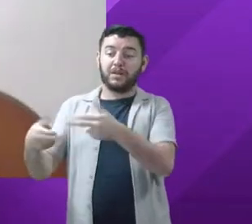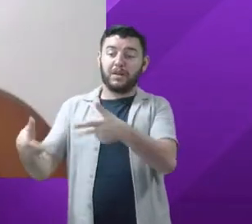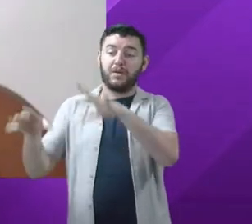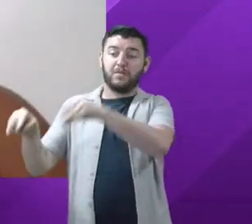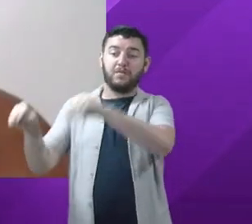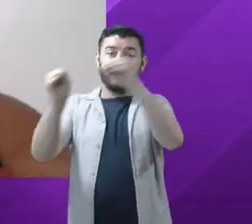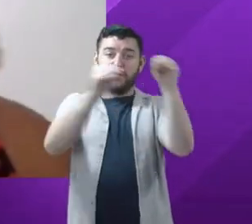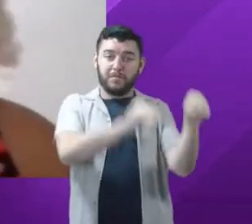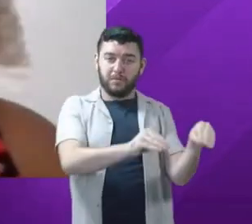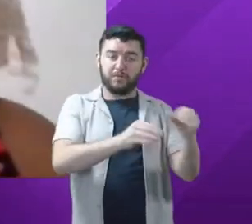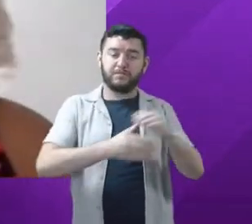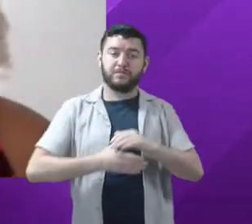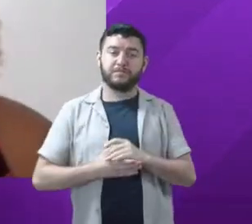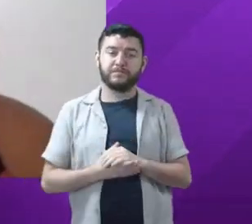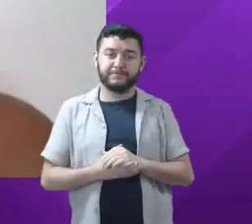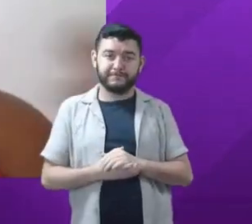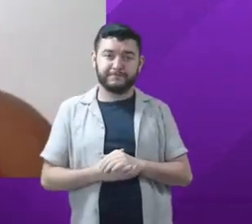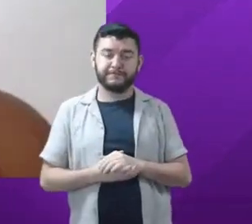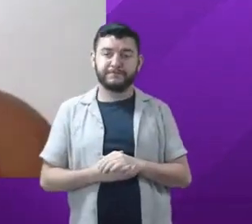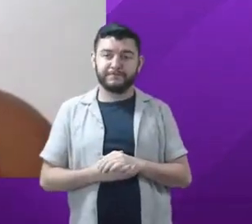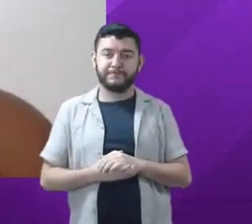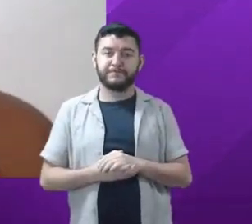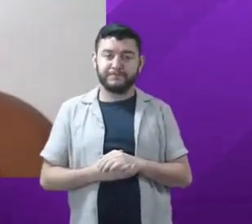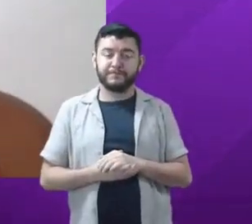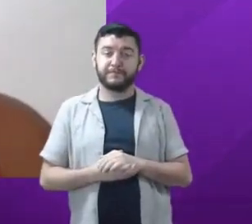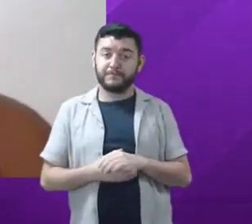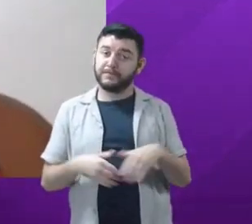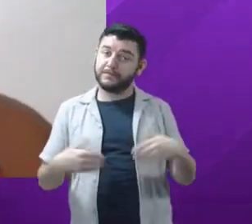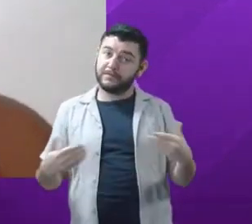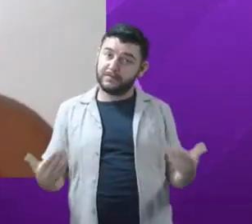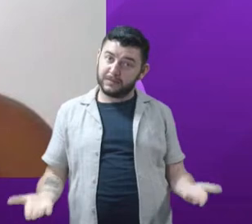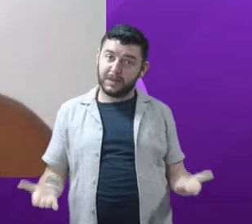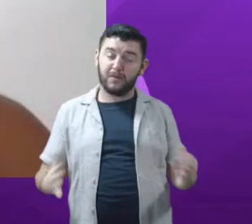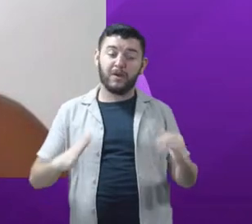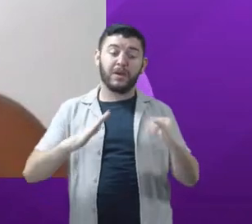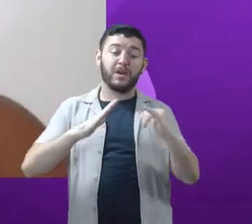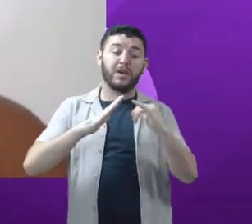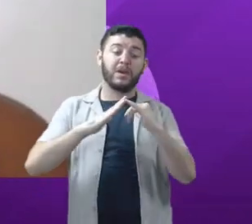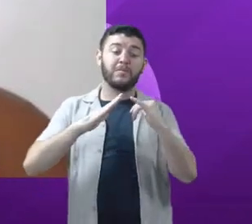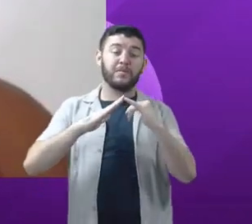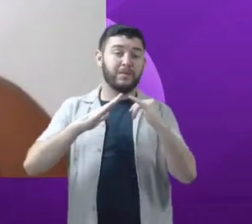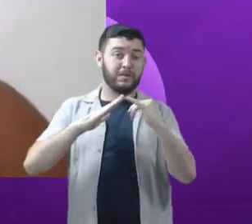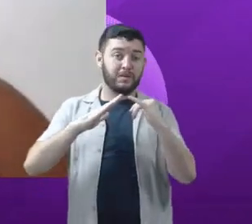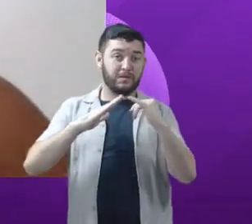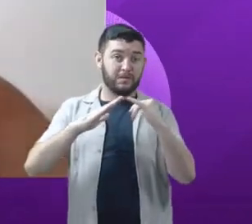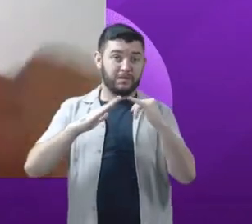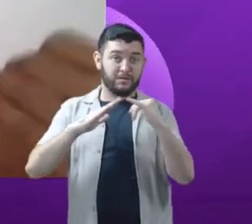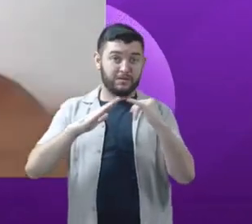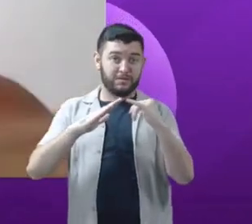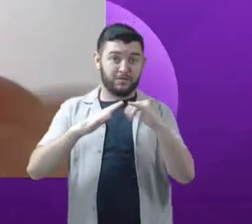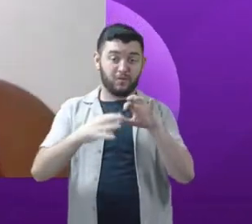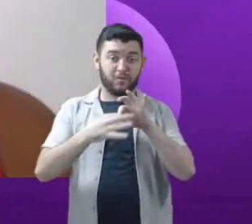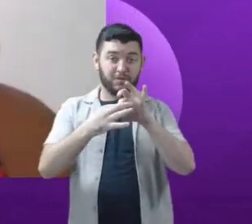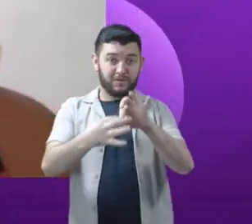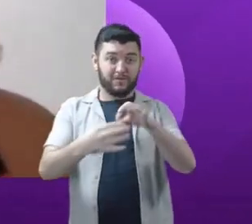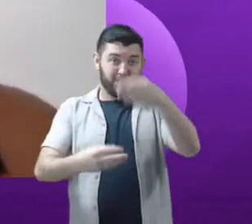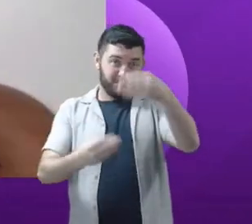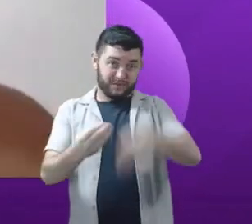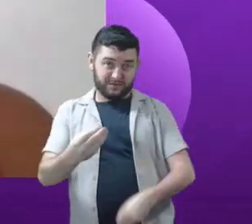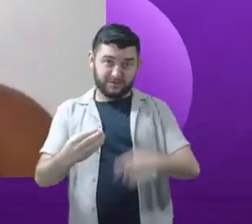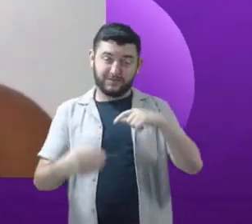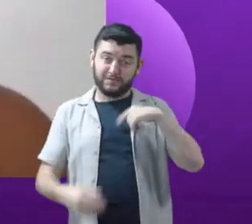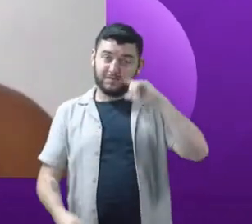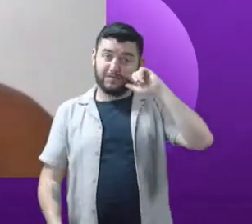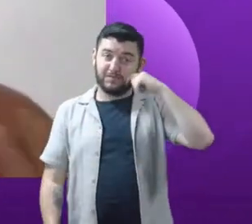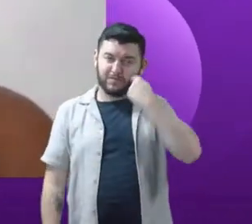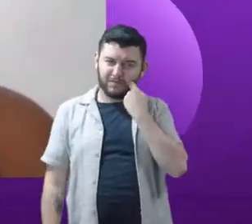locais. Isso também gerou um inflacionamento do mercado imobiliário aqui em Alagoas. Mas o que nos chama, ou